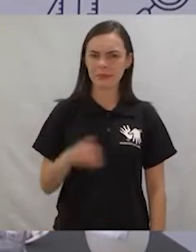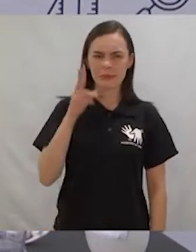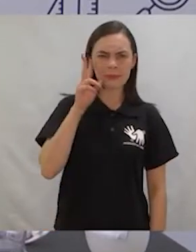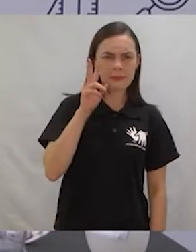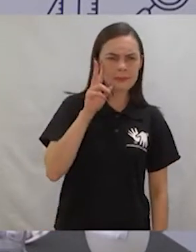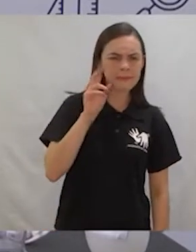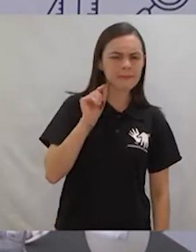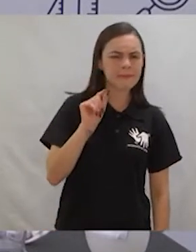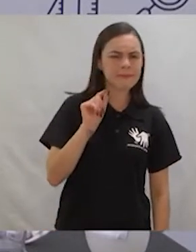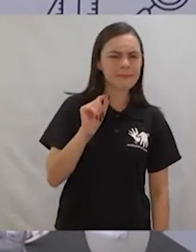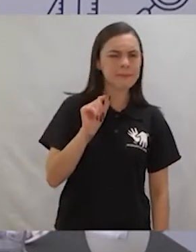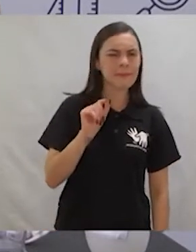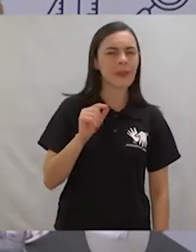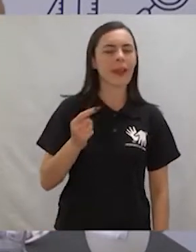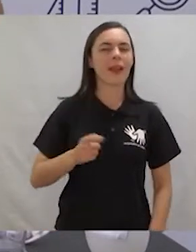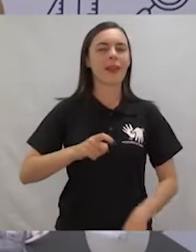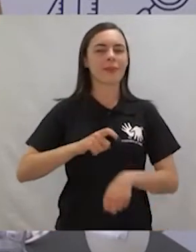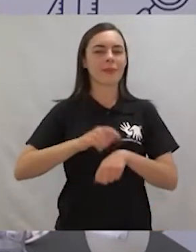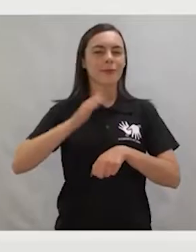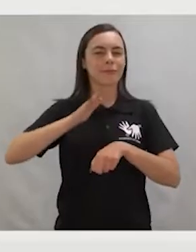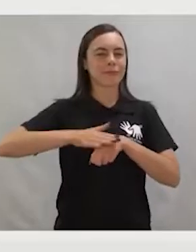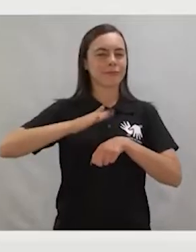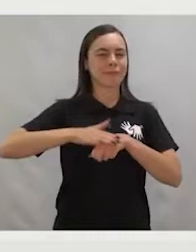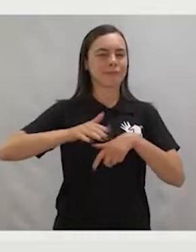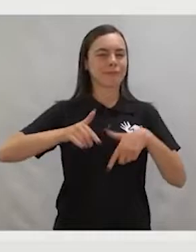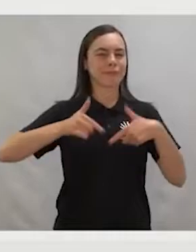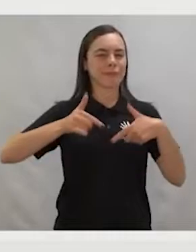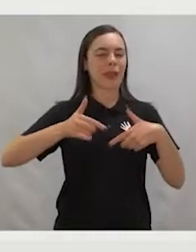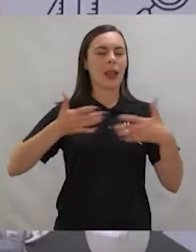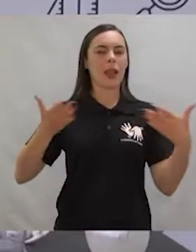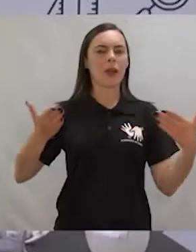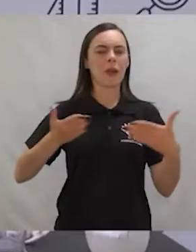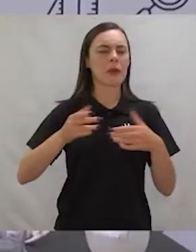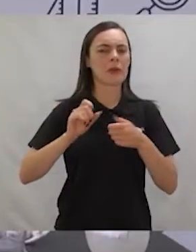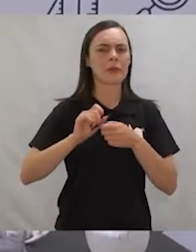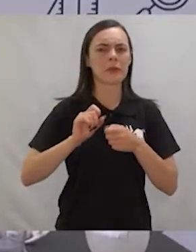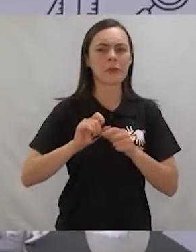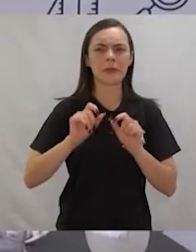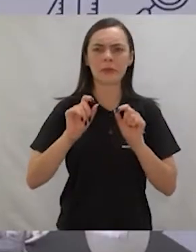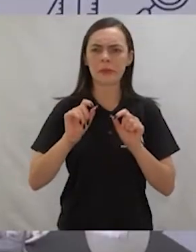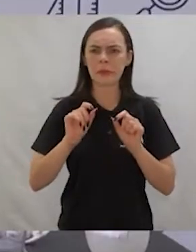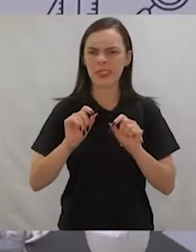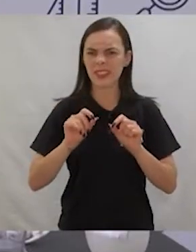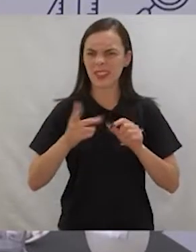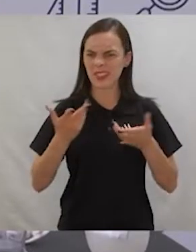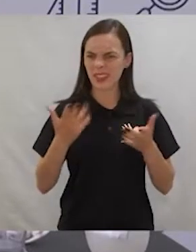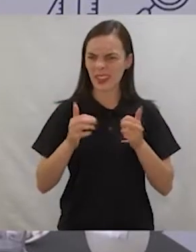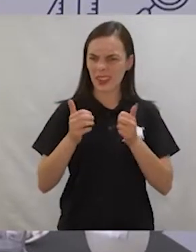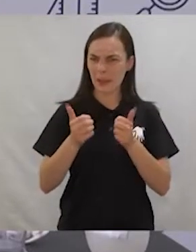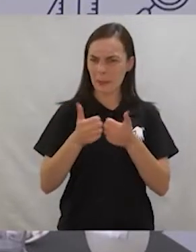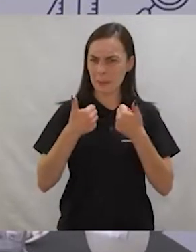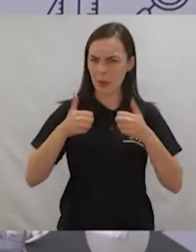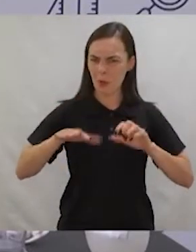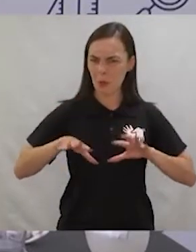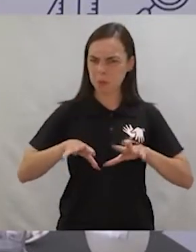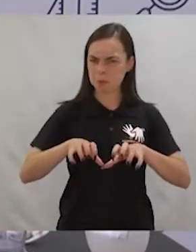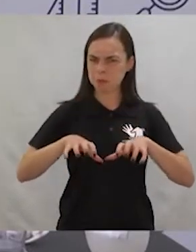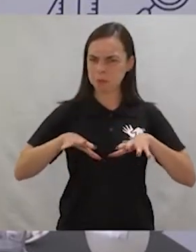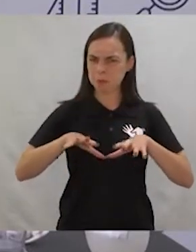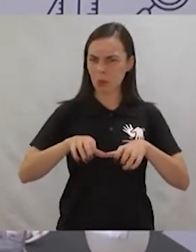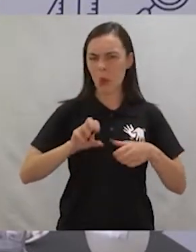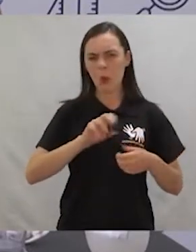lembra? Vamos lá. Mão na massa, muito bem. O que será que vai acontecer hoje? Será que nós vamos amassar pão ou